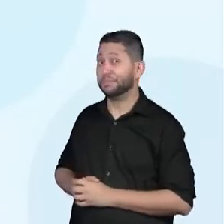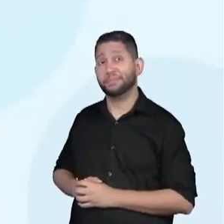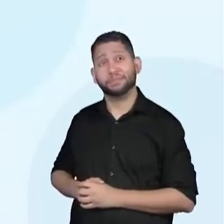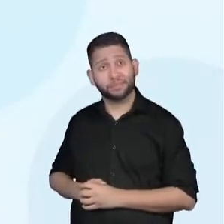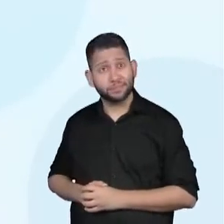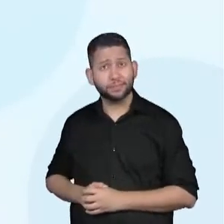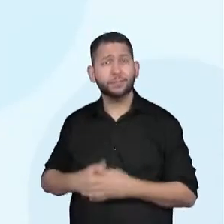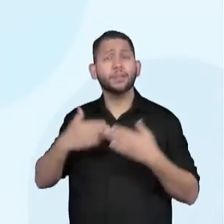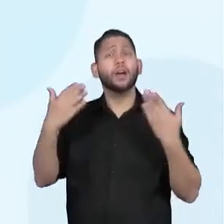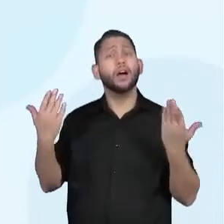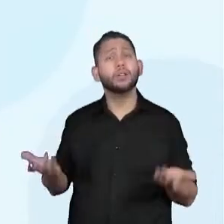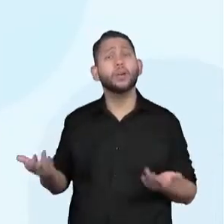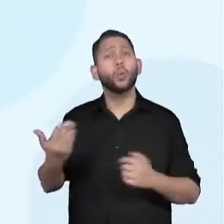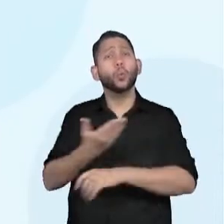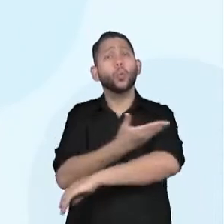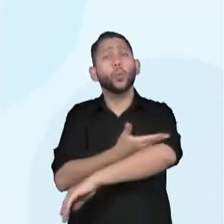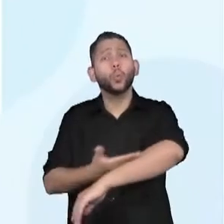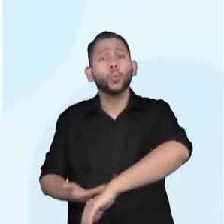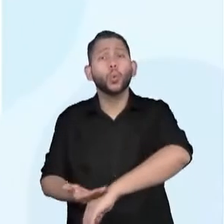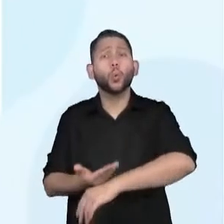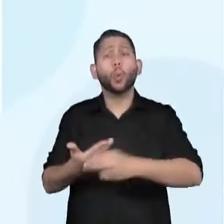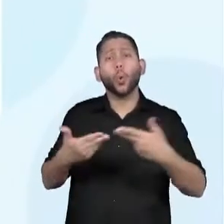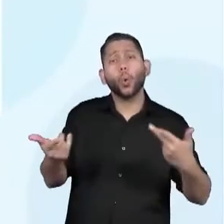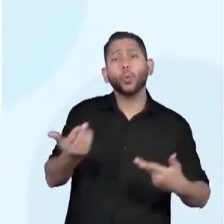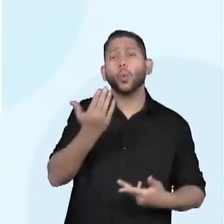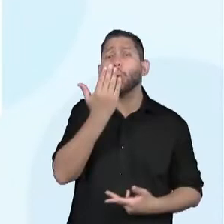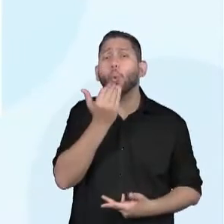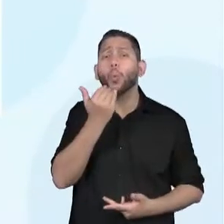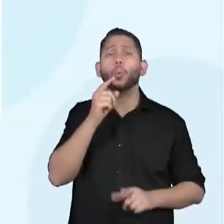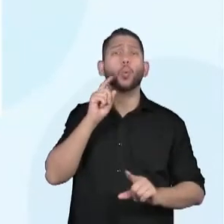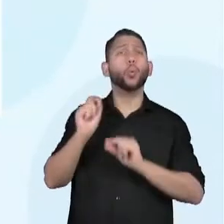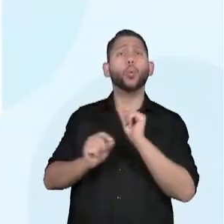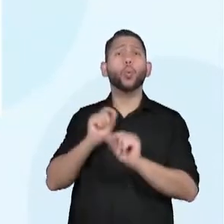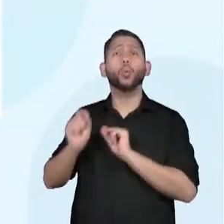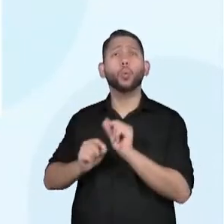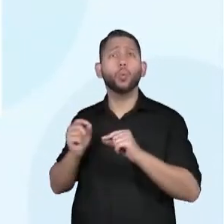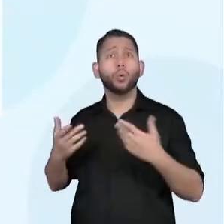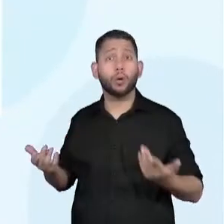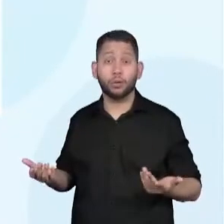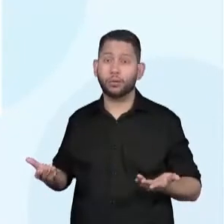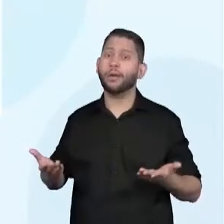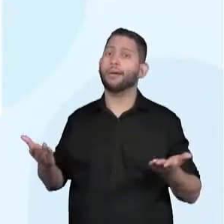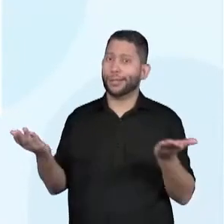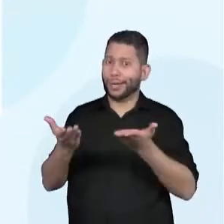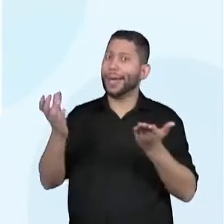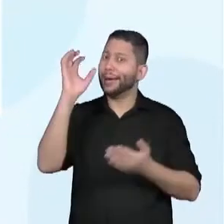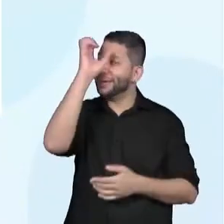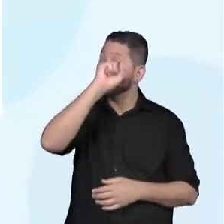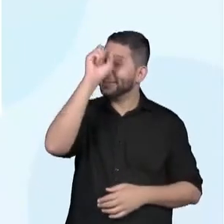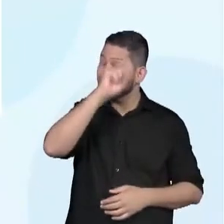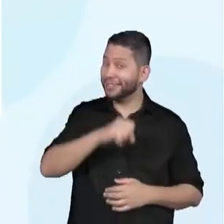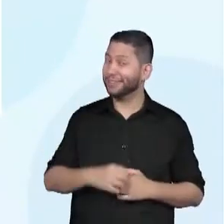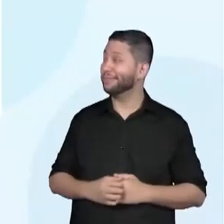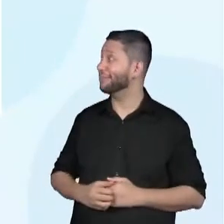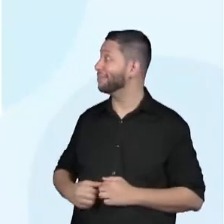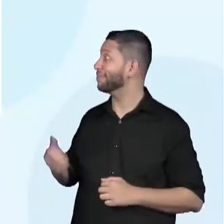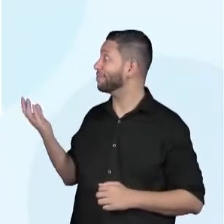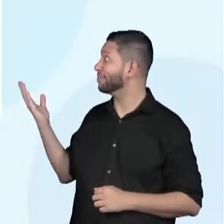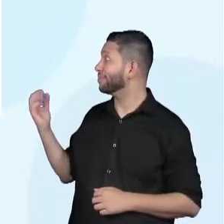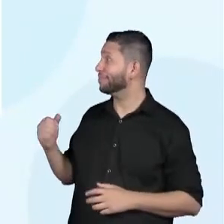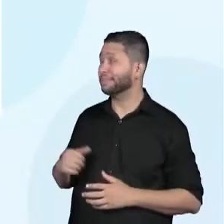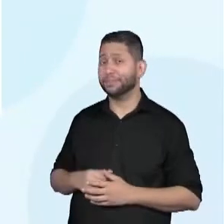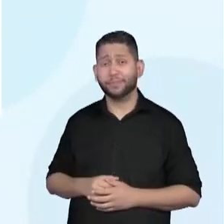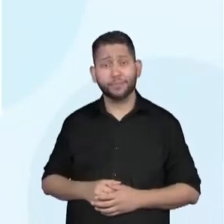the topic of this lesson. Então, o tópico dessa lição é eating habits, os